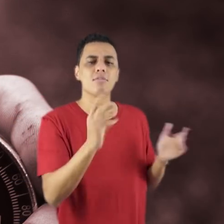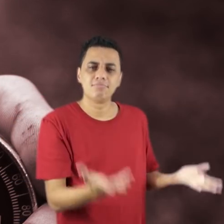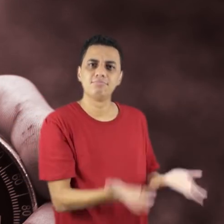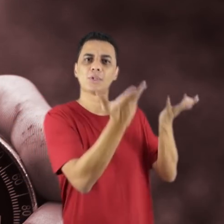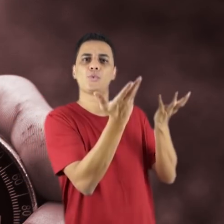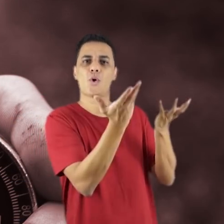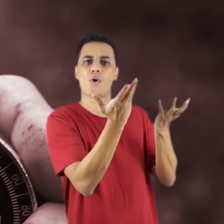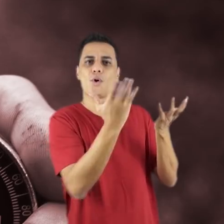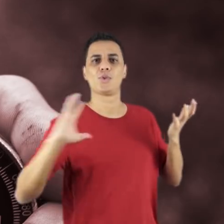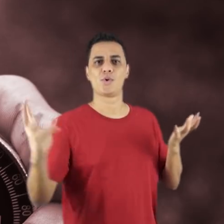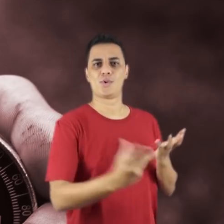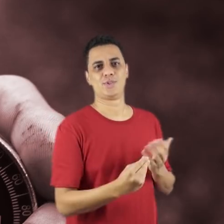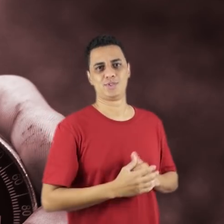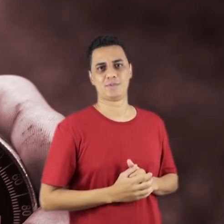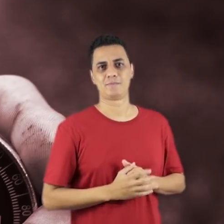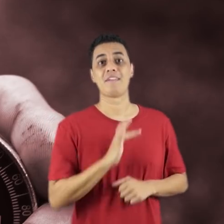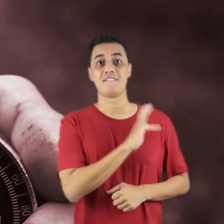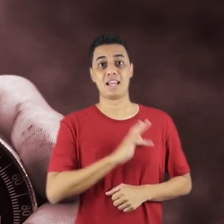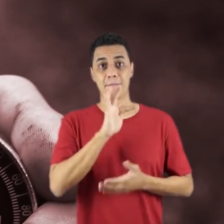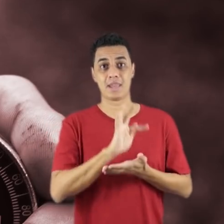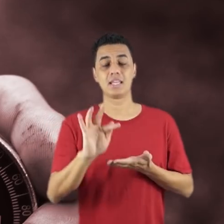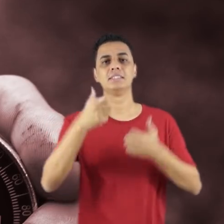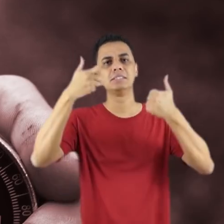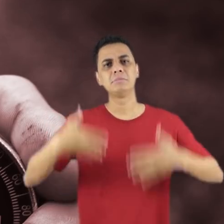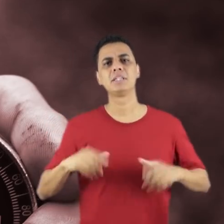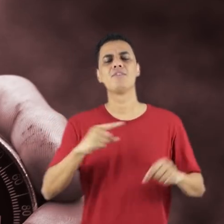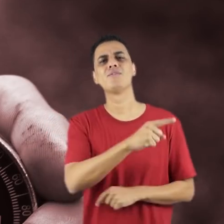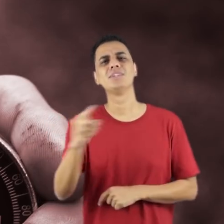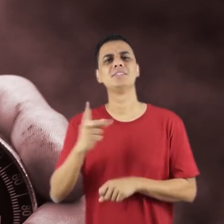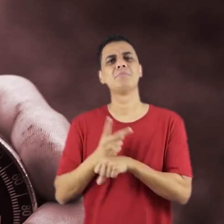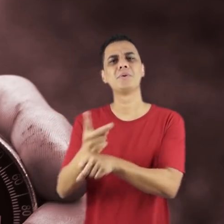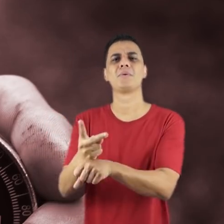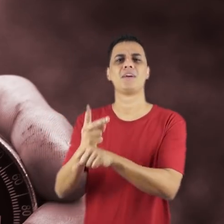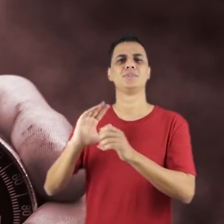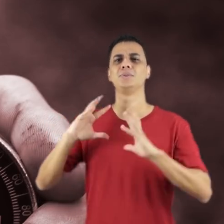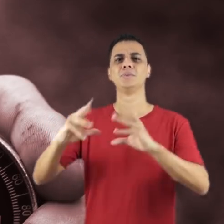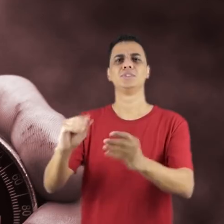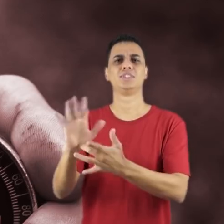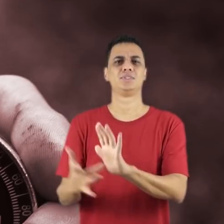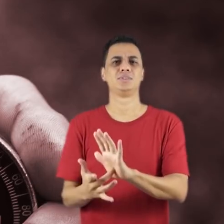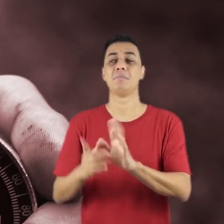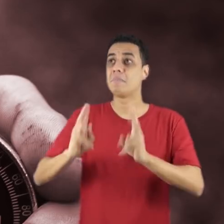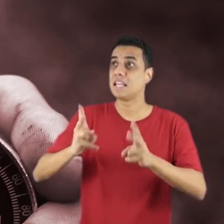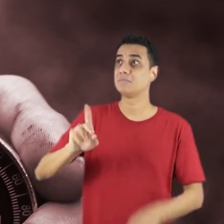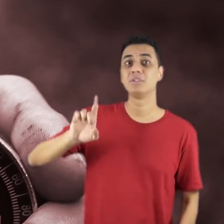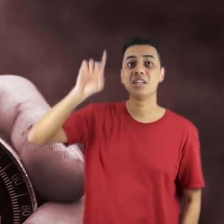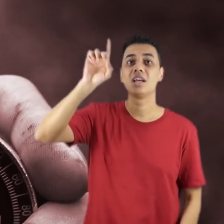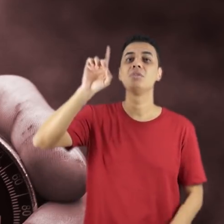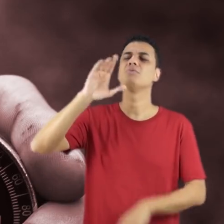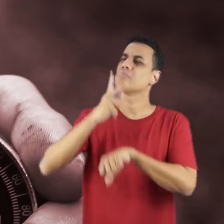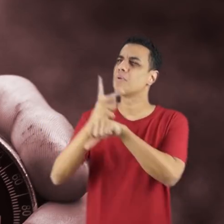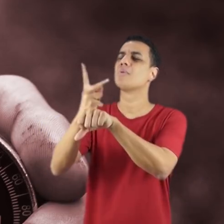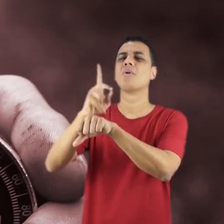a atitude de vocês a mesma de Cristo Jesus, que, embora sendo Deus, não considerou que o ser igual a Deus era algo que